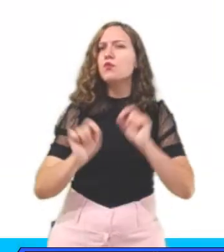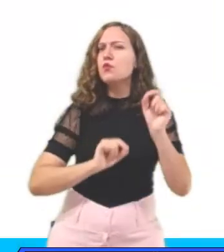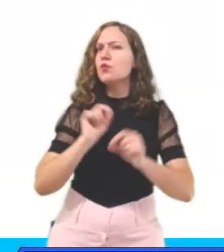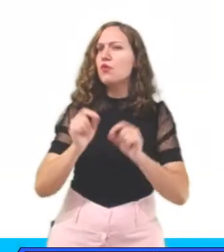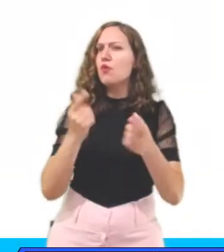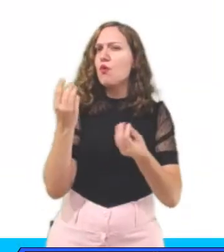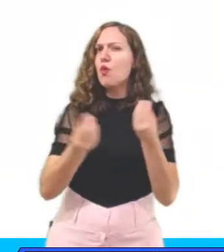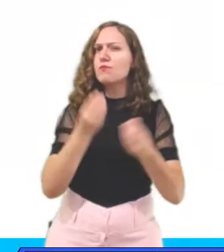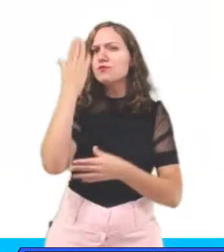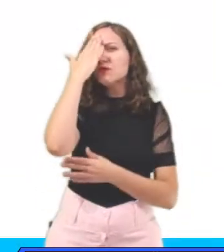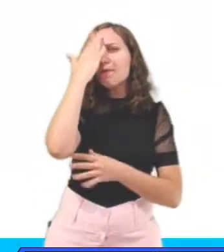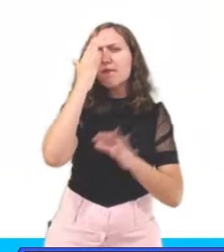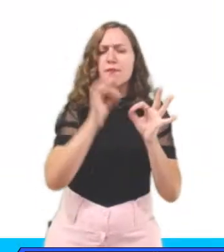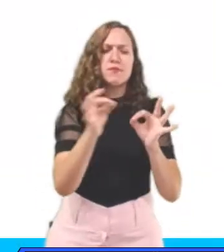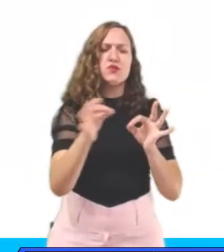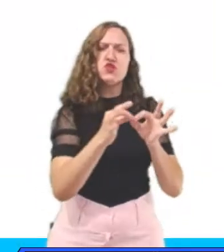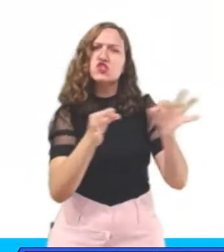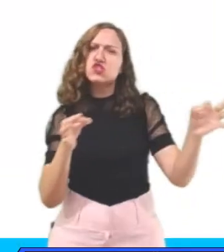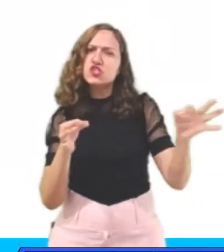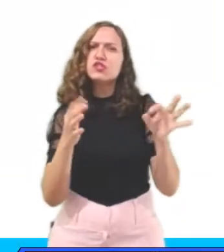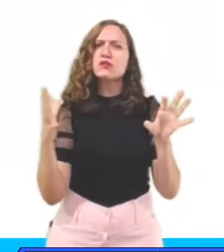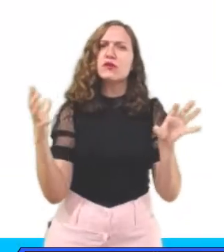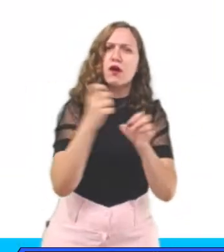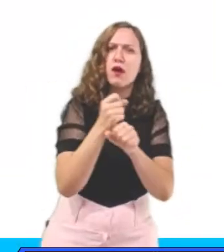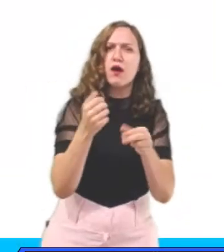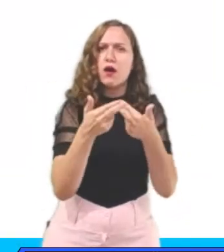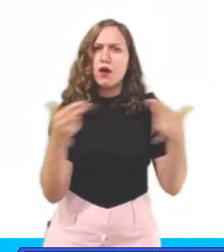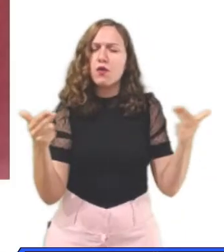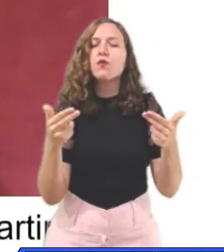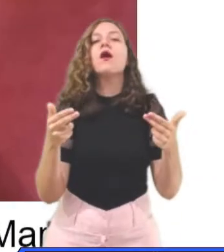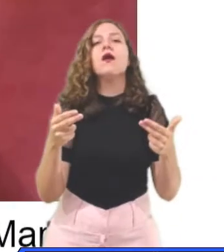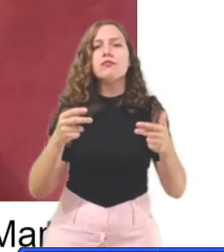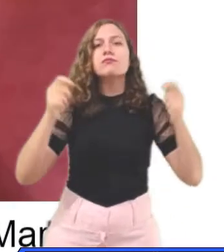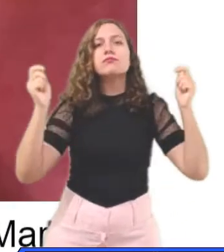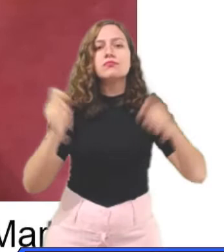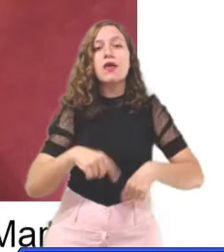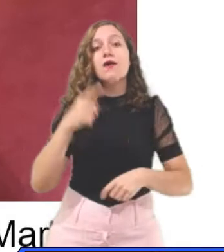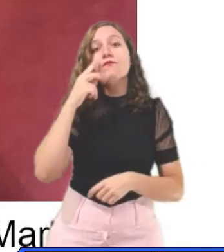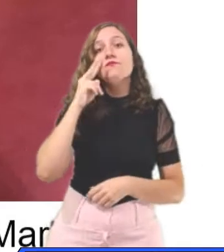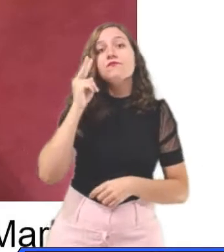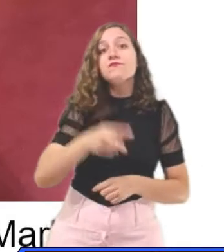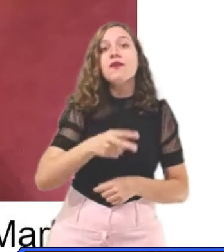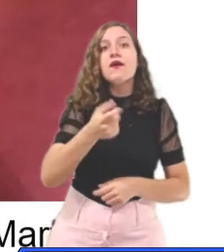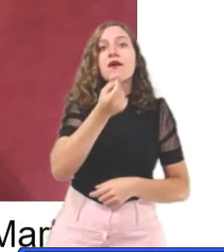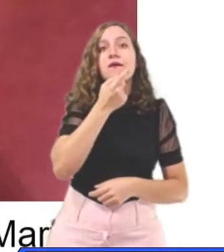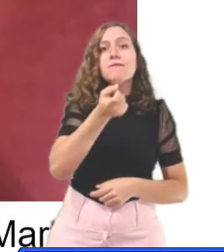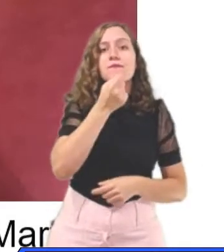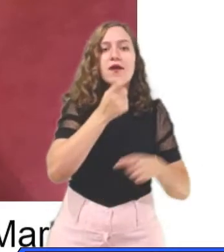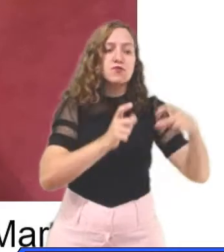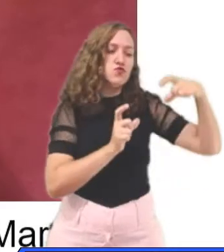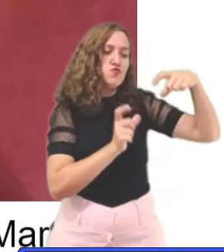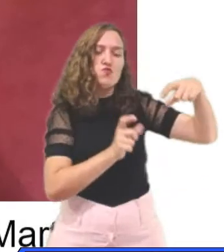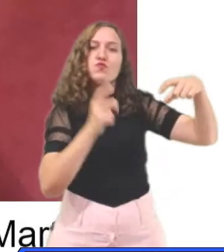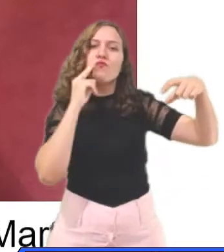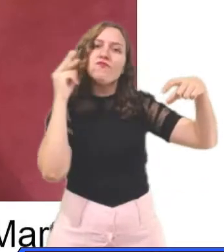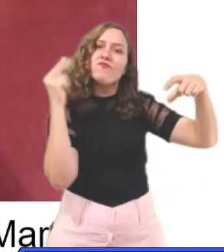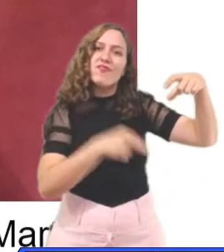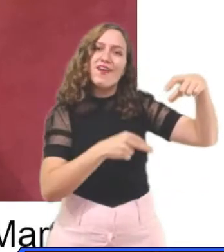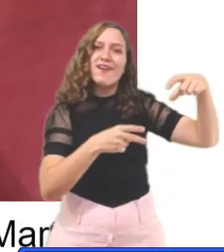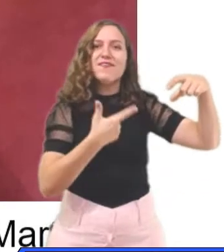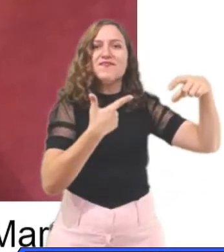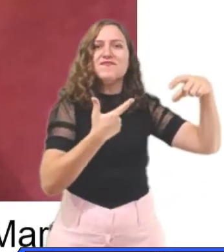essas medidas, professora? Ah, essas medidas eu encontro nos remédios. Olha só,